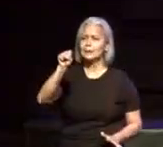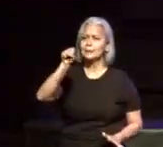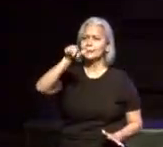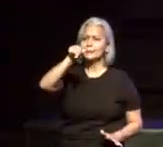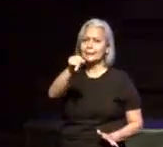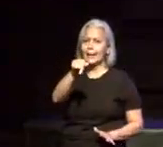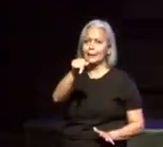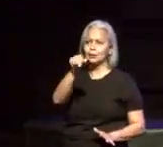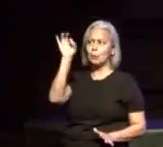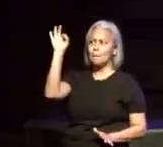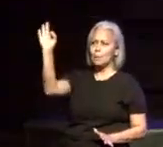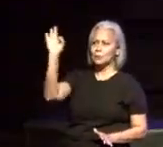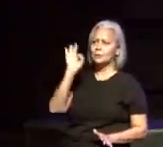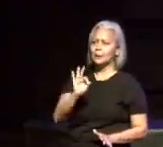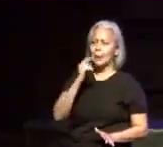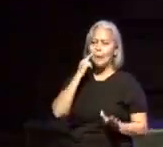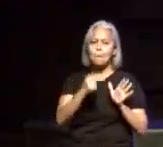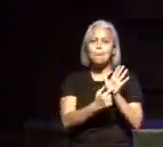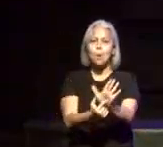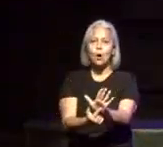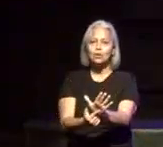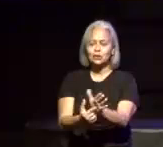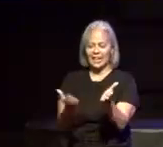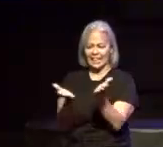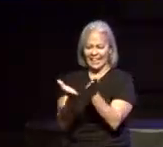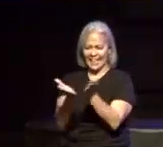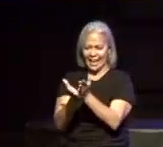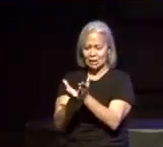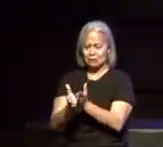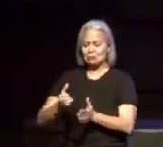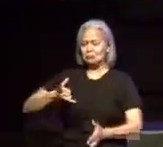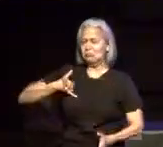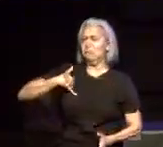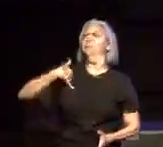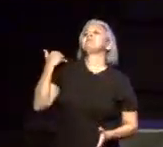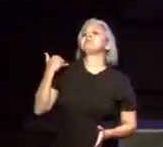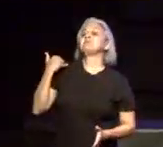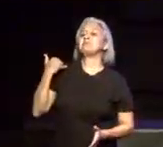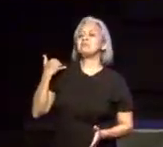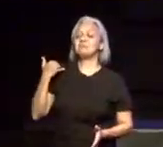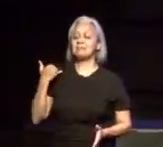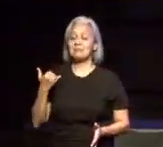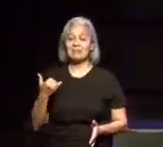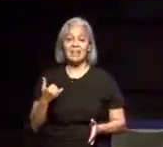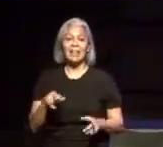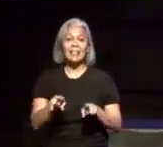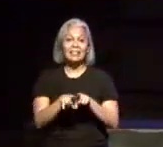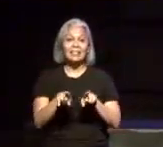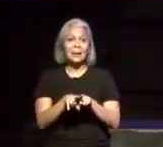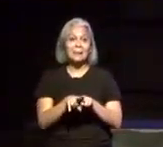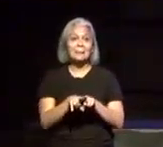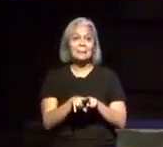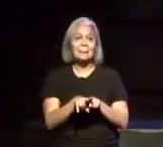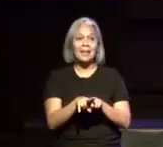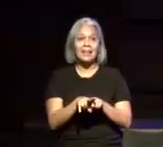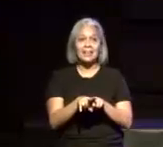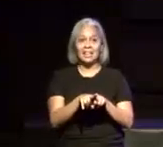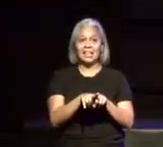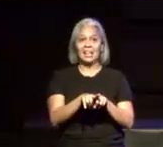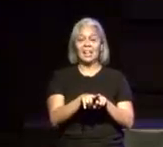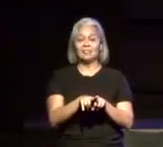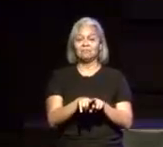diz que os cristãos são hipócritas, que 78% disseram que os cristãos são